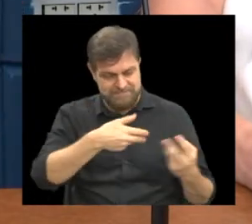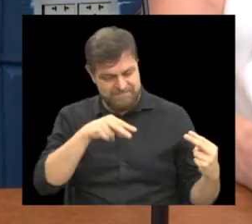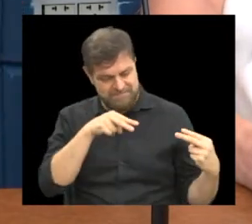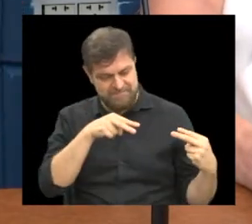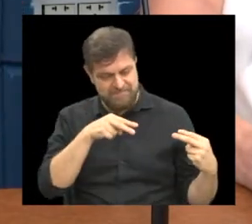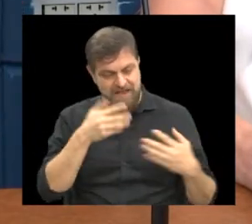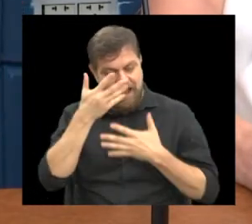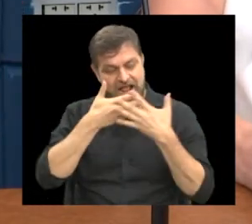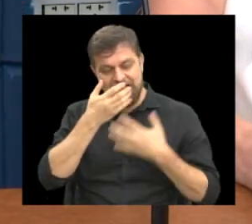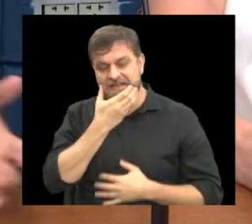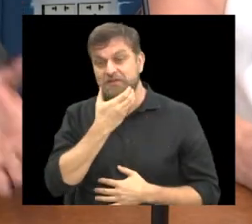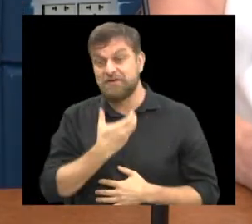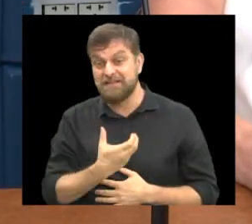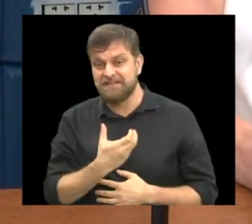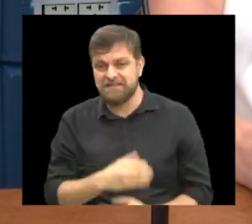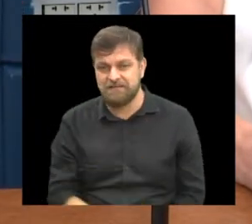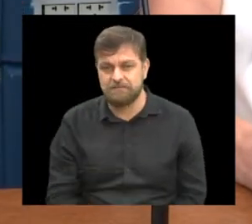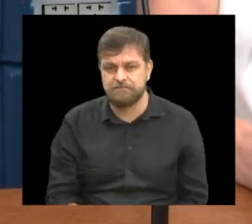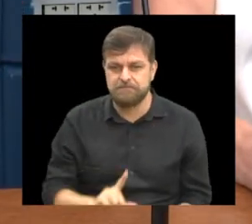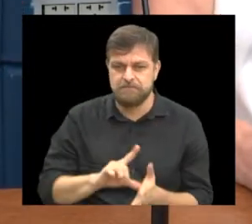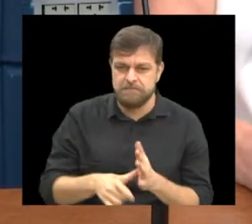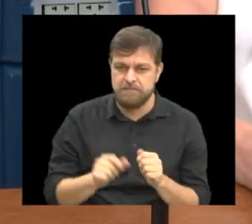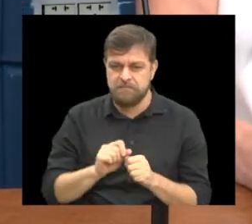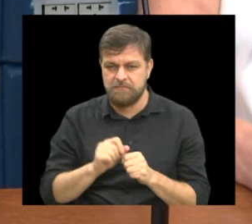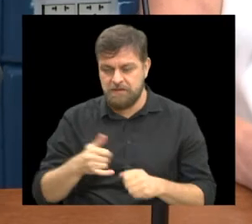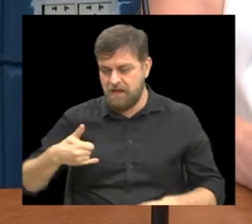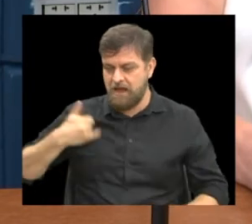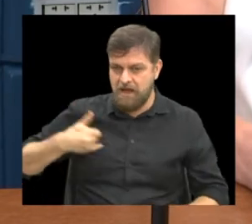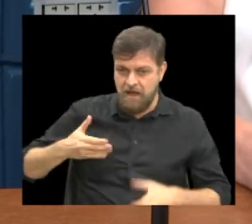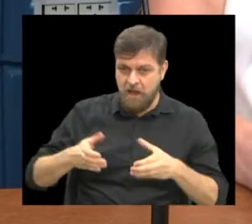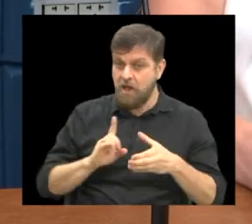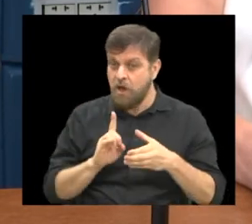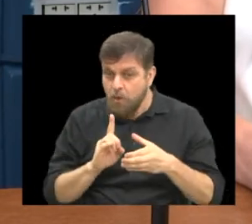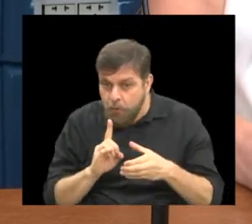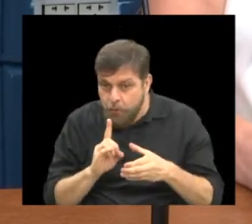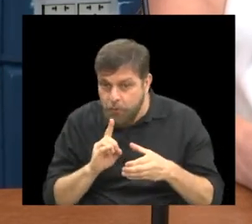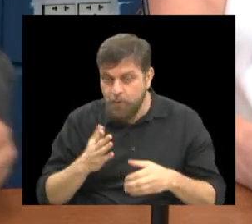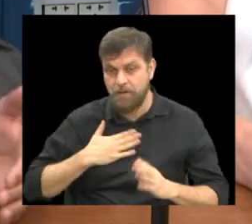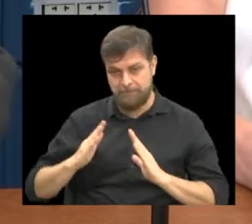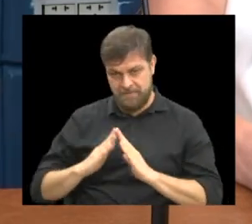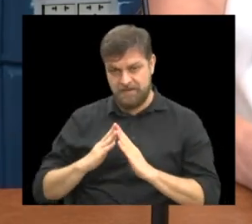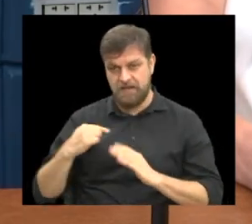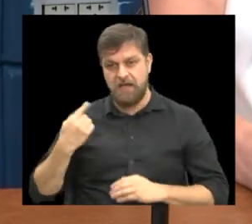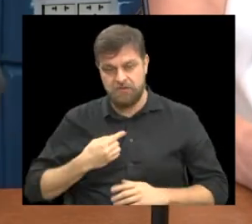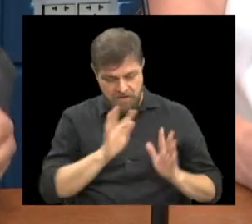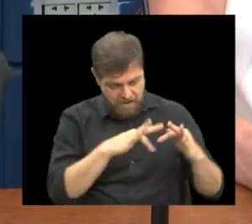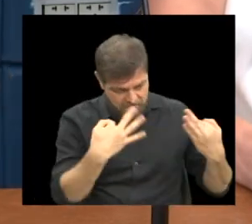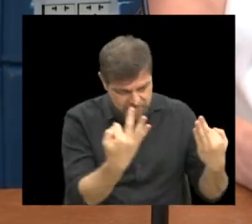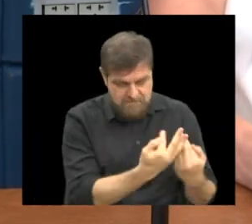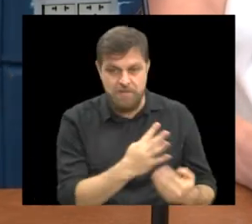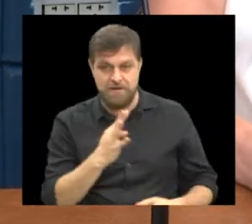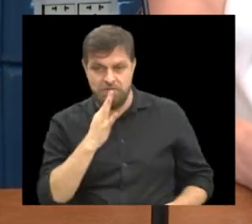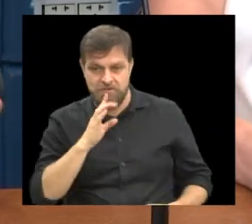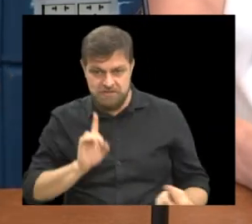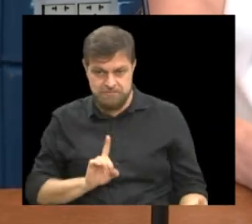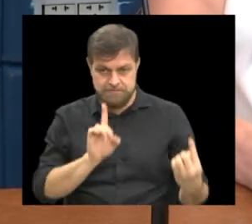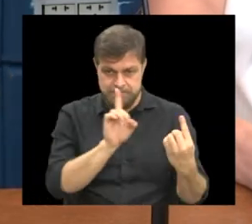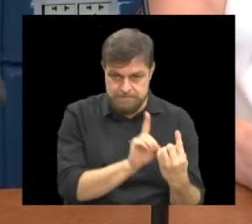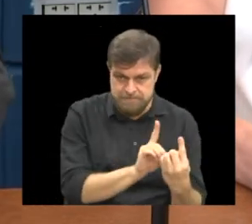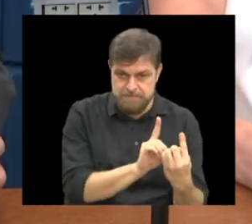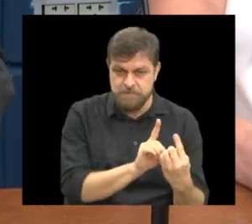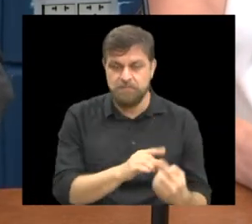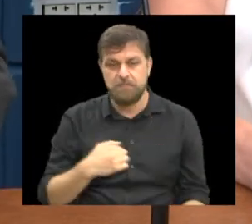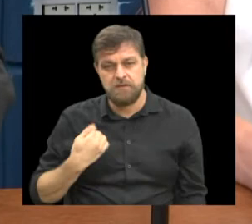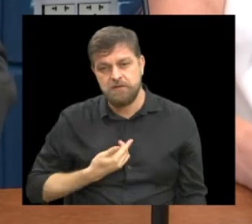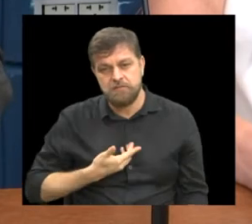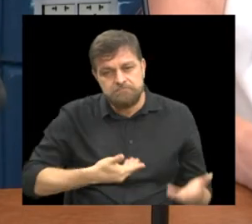música de Natal. Depois fizeram alguns aniversários em casa, nós também conhecemos a família, fomos até a casa dele. Ou seja, a